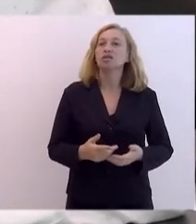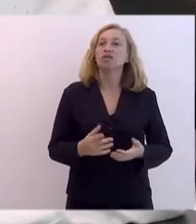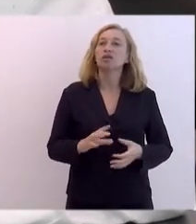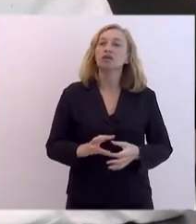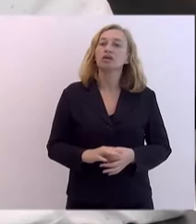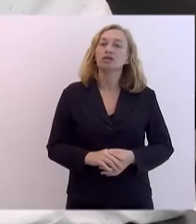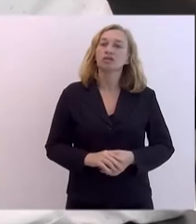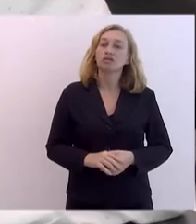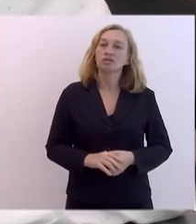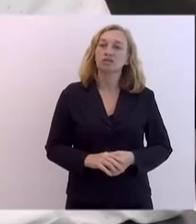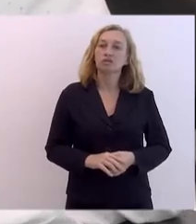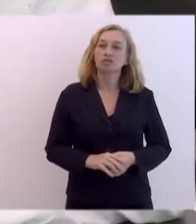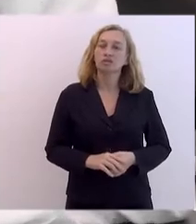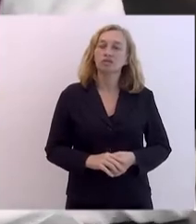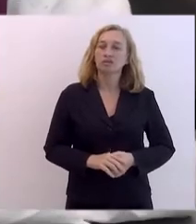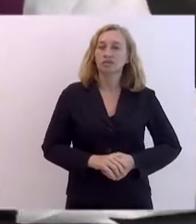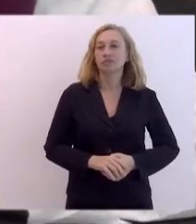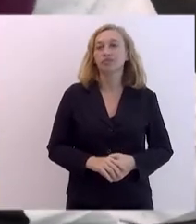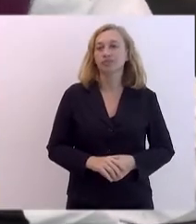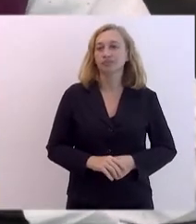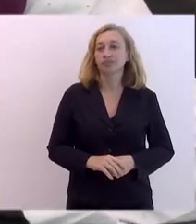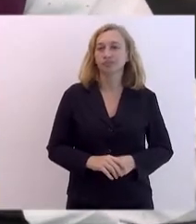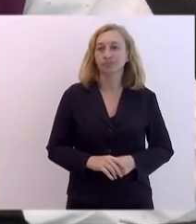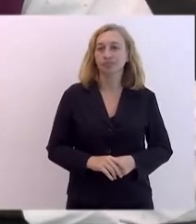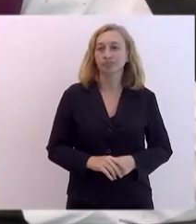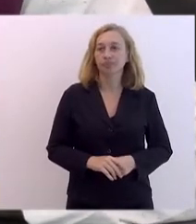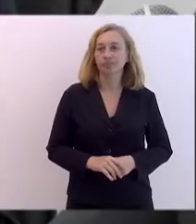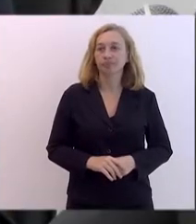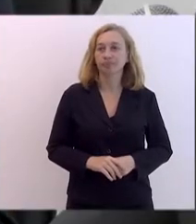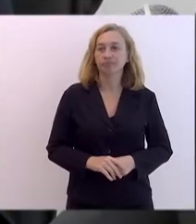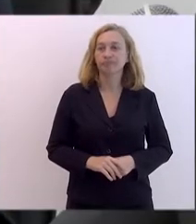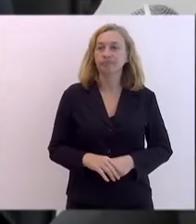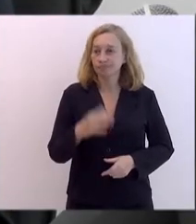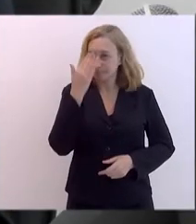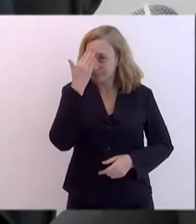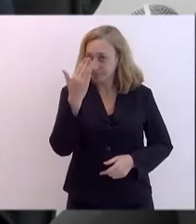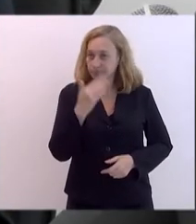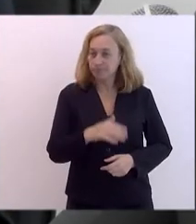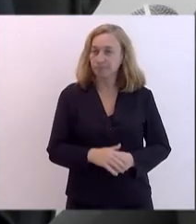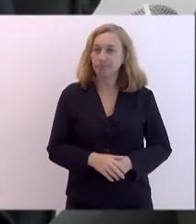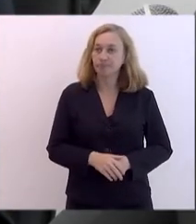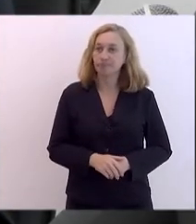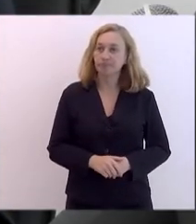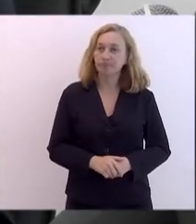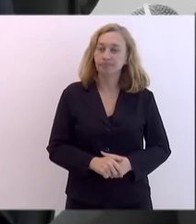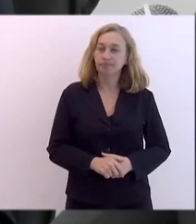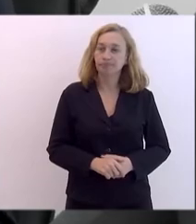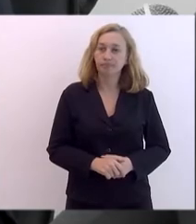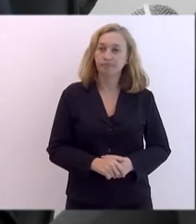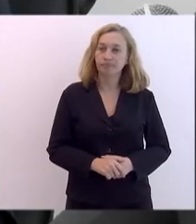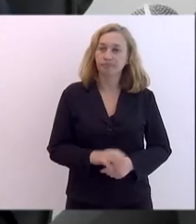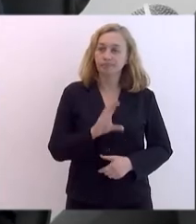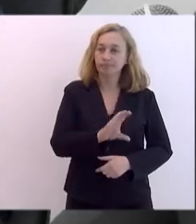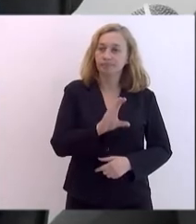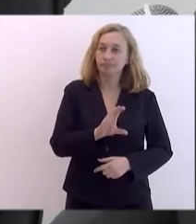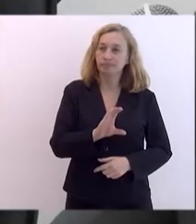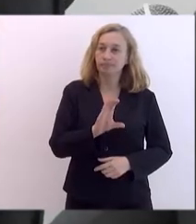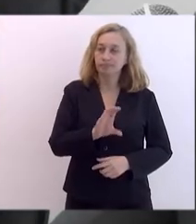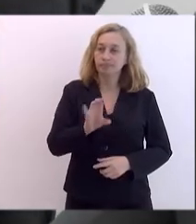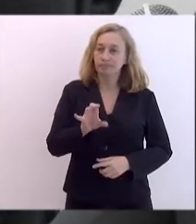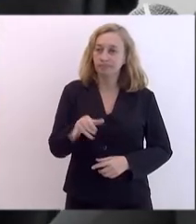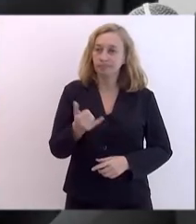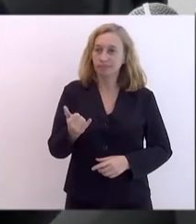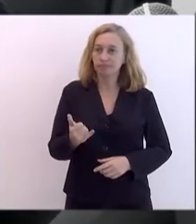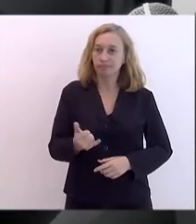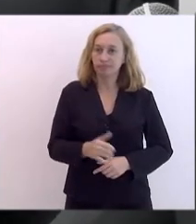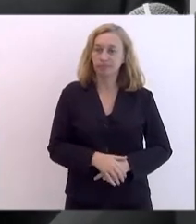associo ao desagravo. Aprovado o desagravo. Obrigado. Que a CCJ é tudo. Pizzaria. Senhor presidente.